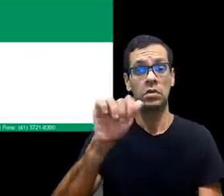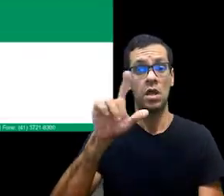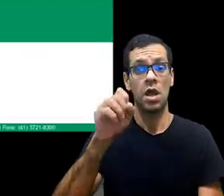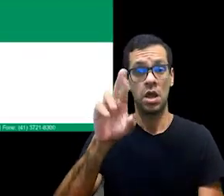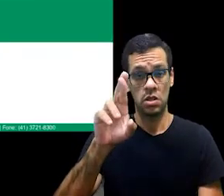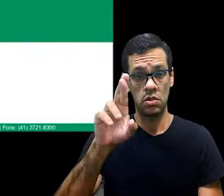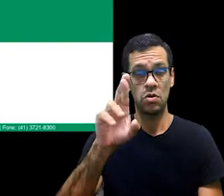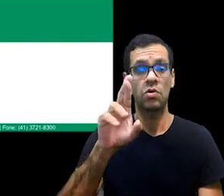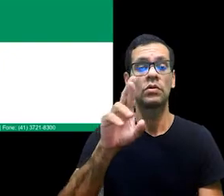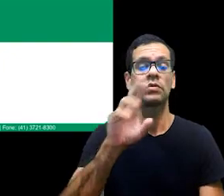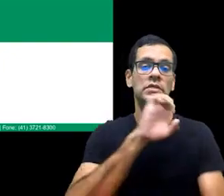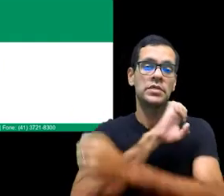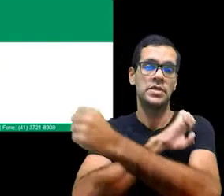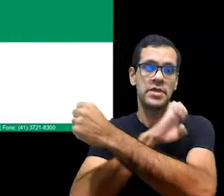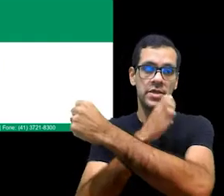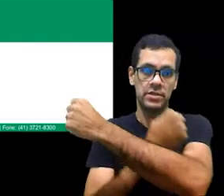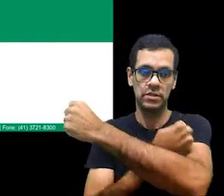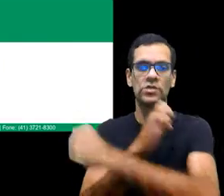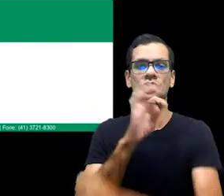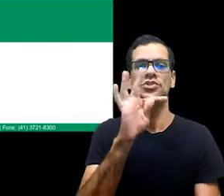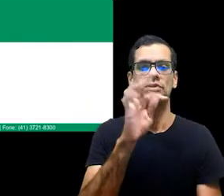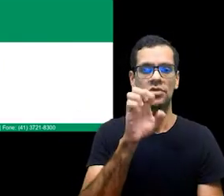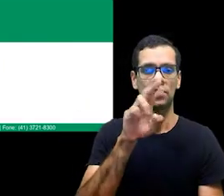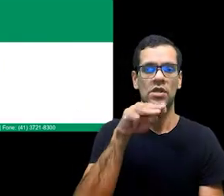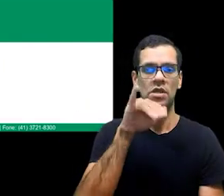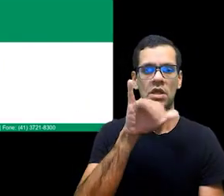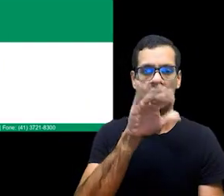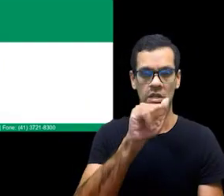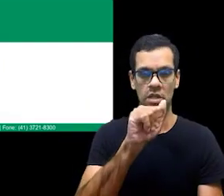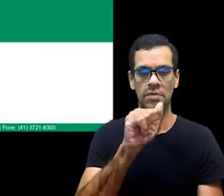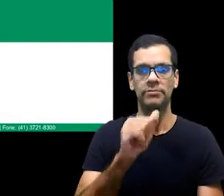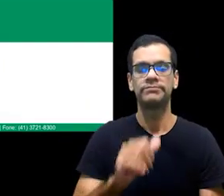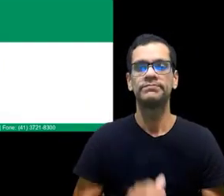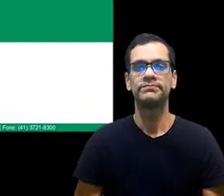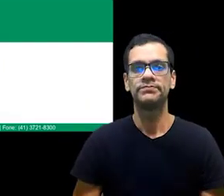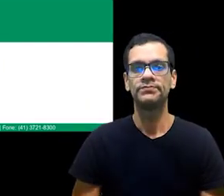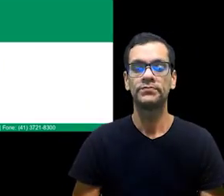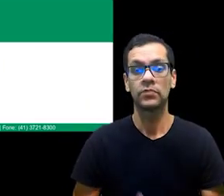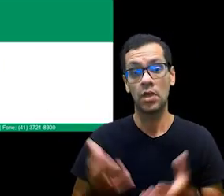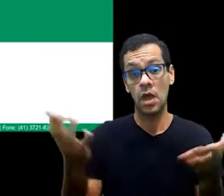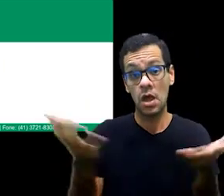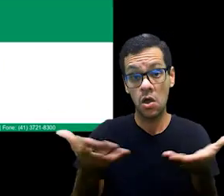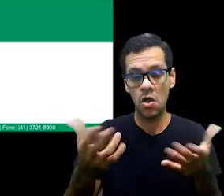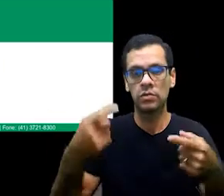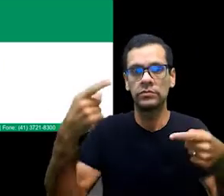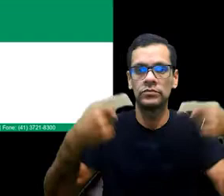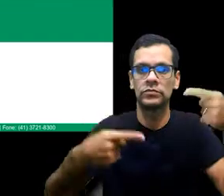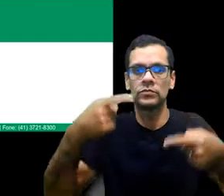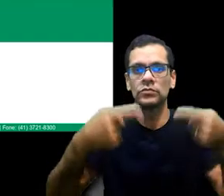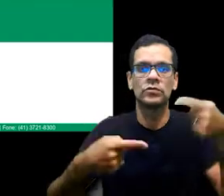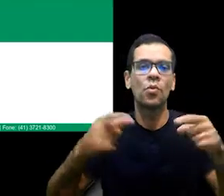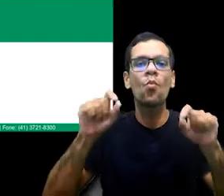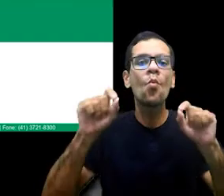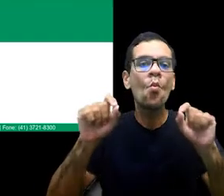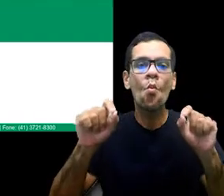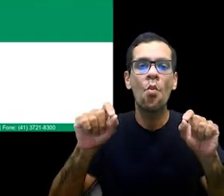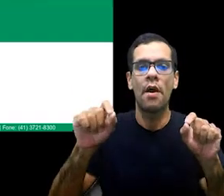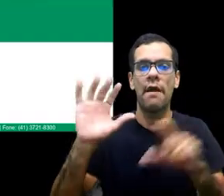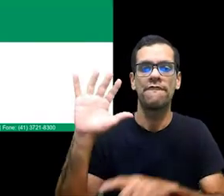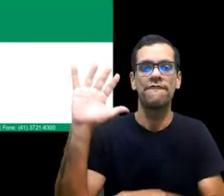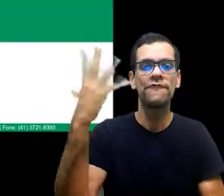térmica. Nós vamos discutir agora um fenômeno muito corriqueiro